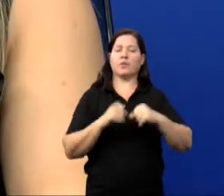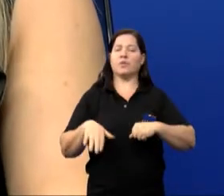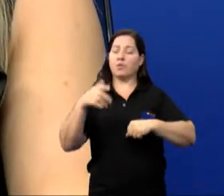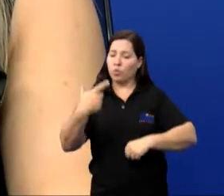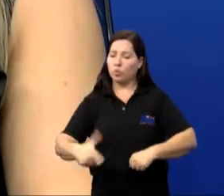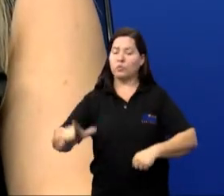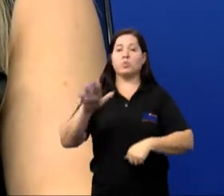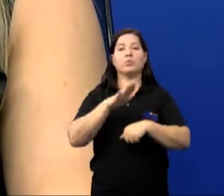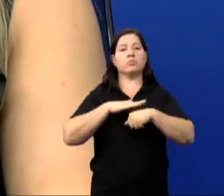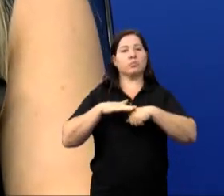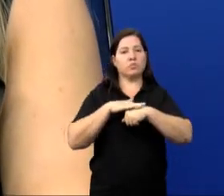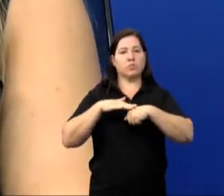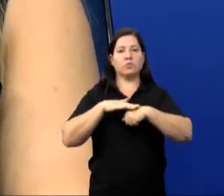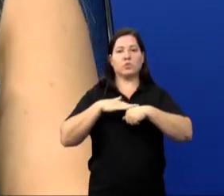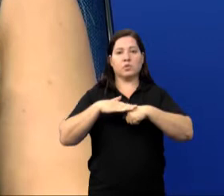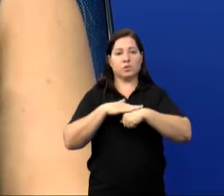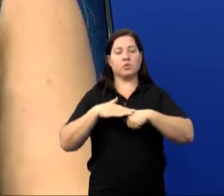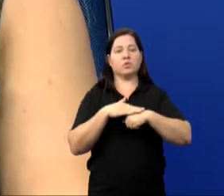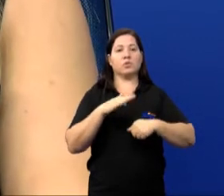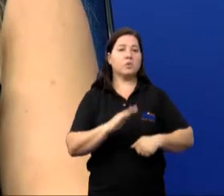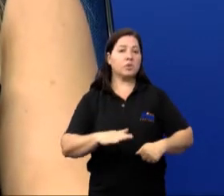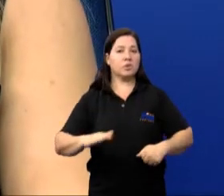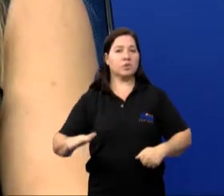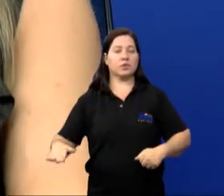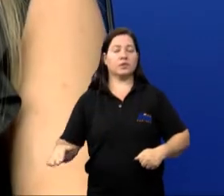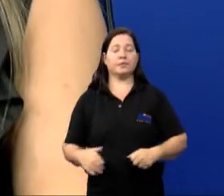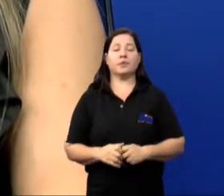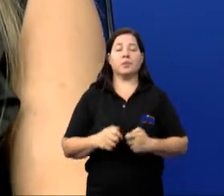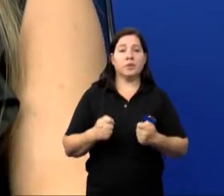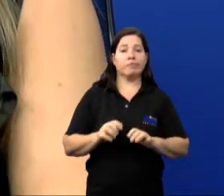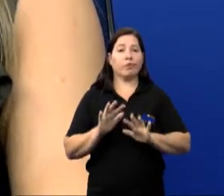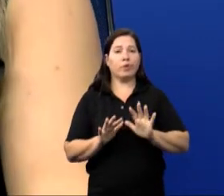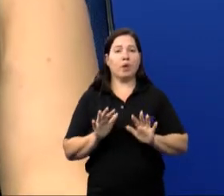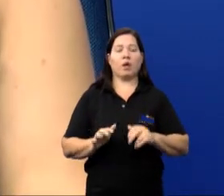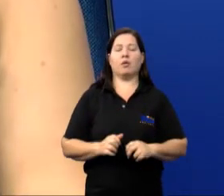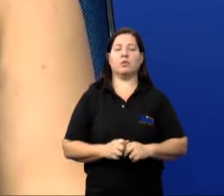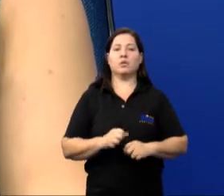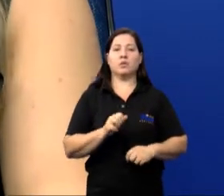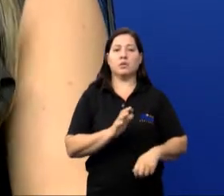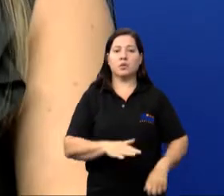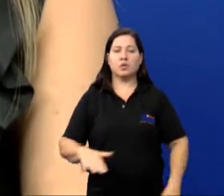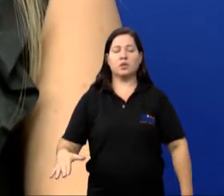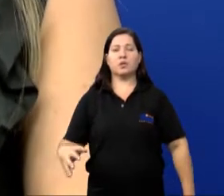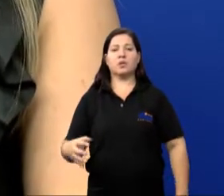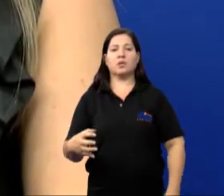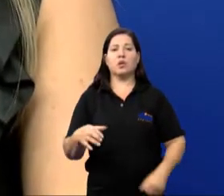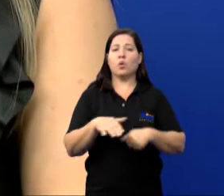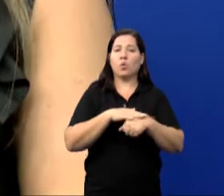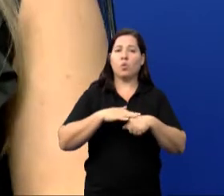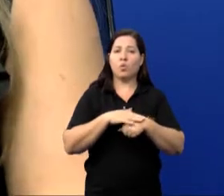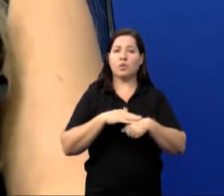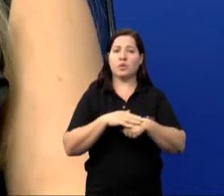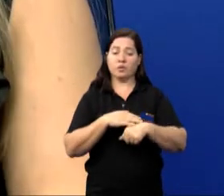pode... Eu digo que não, a gente tem que ter um cuidado com as crianças, em especial, de conversar com elas de uma forma em que